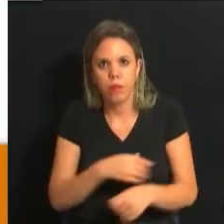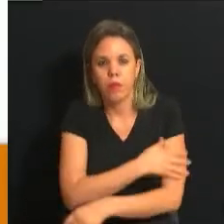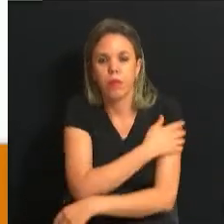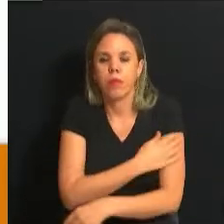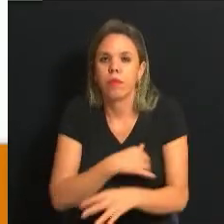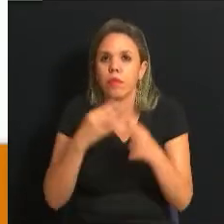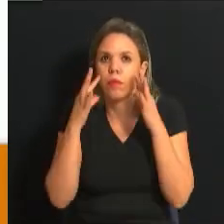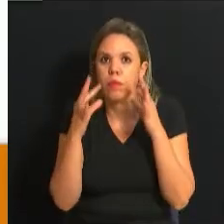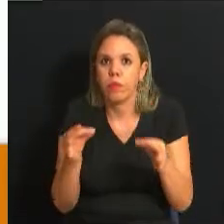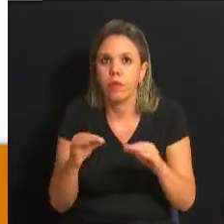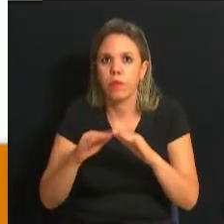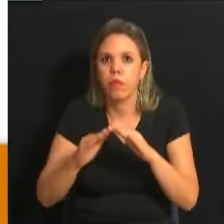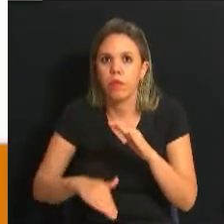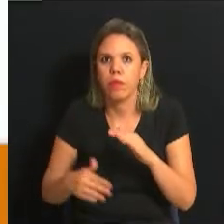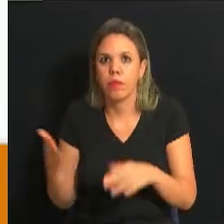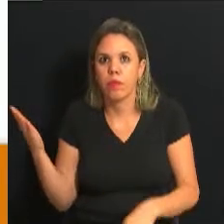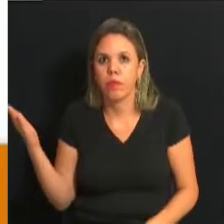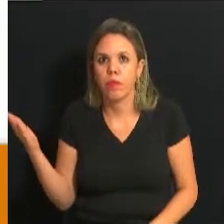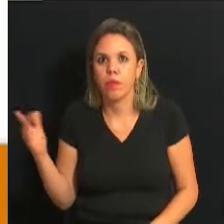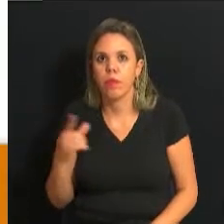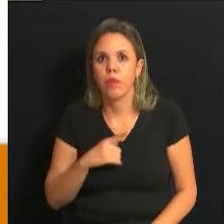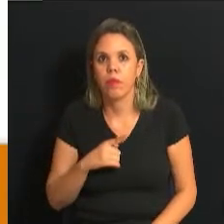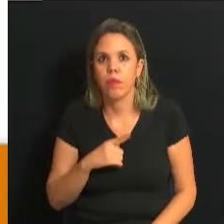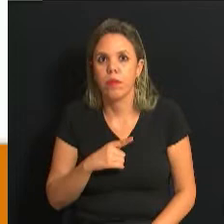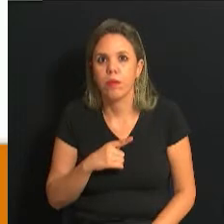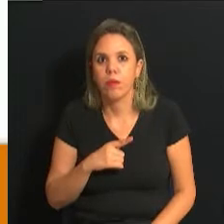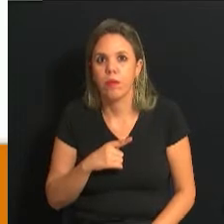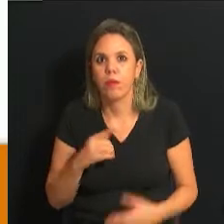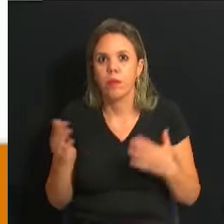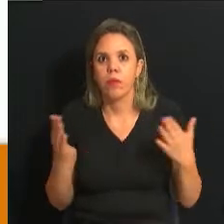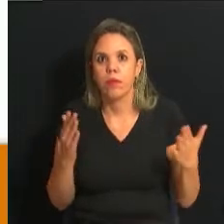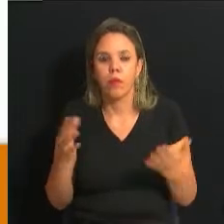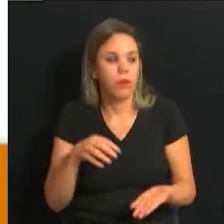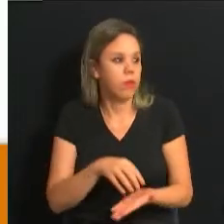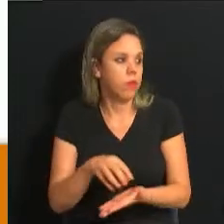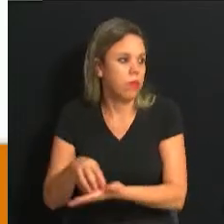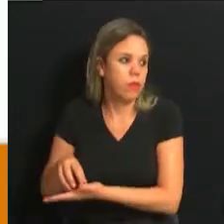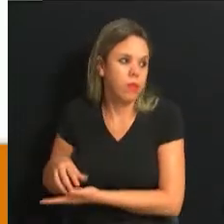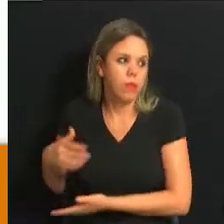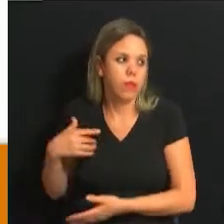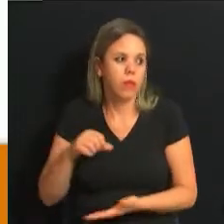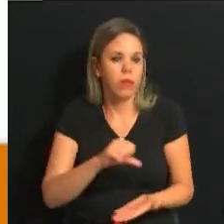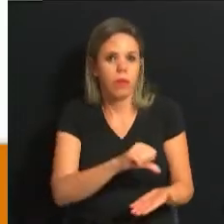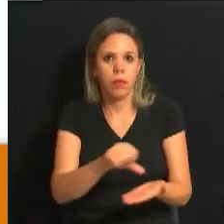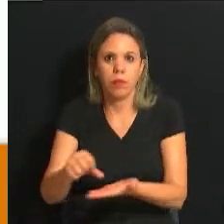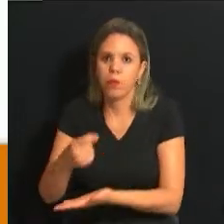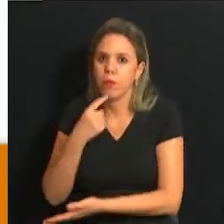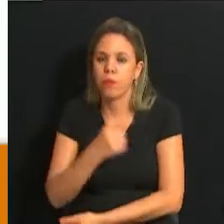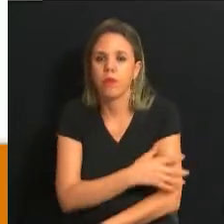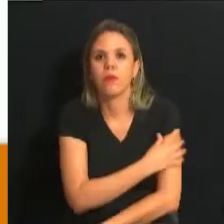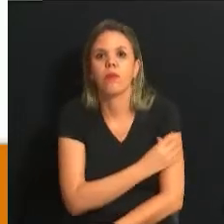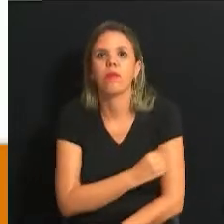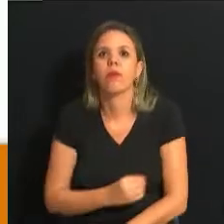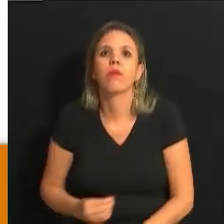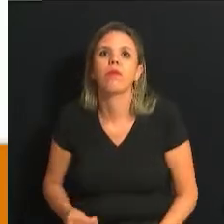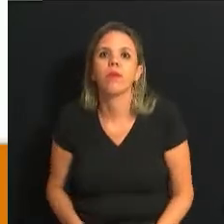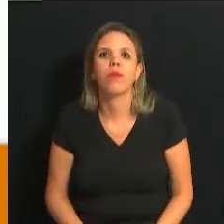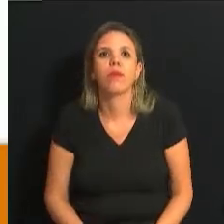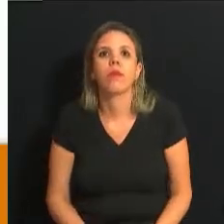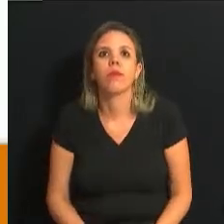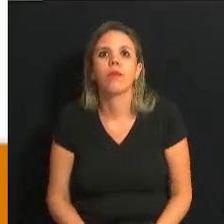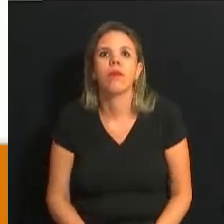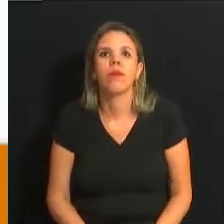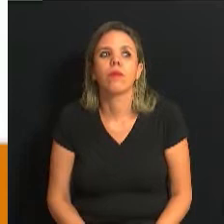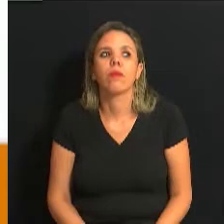Um pouco abaixo, Gabriel, a gente tem, olha, quais são os centros de saúde por região aqui de Campinas que vão atender,